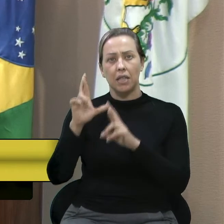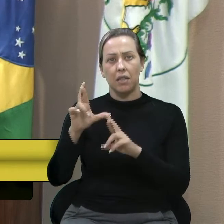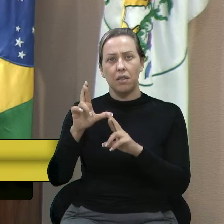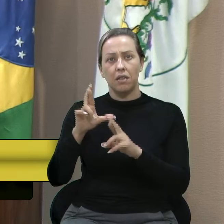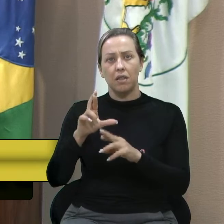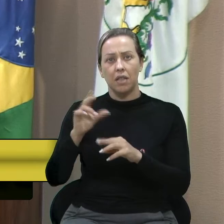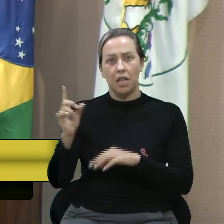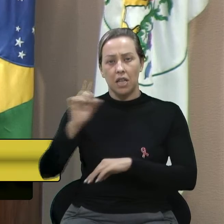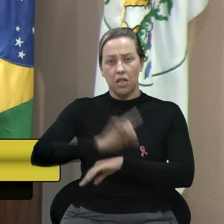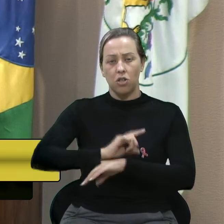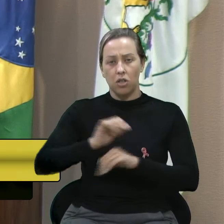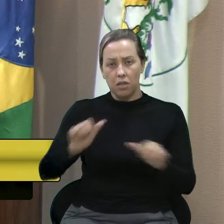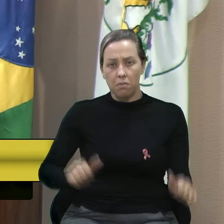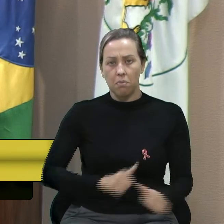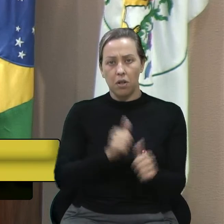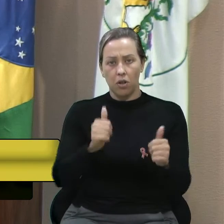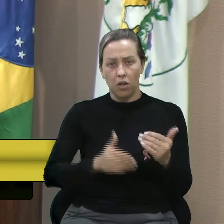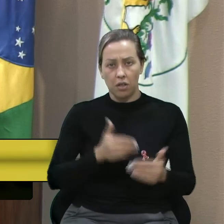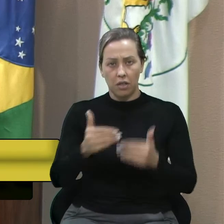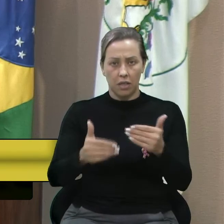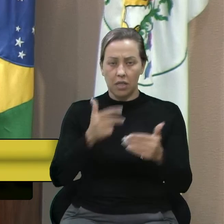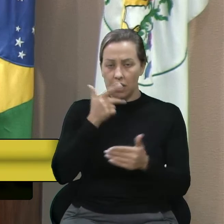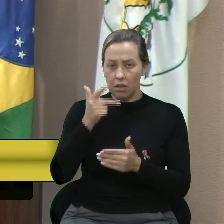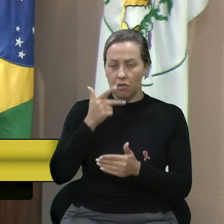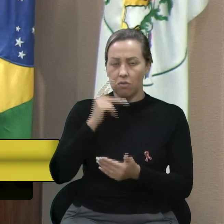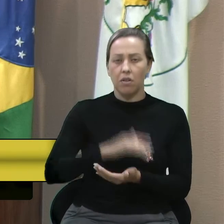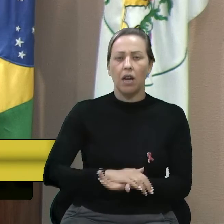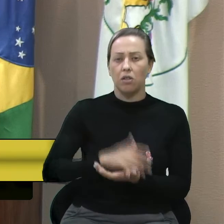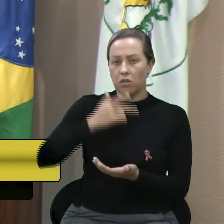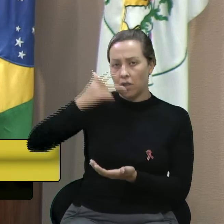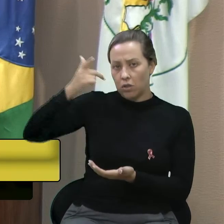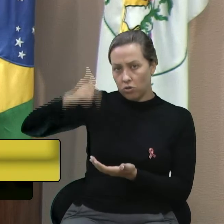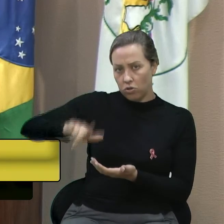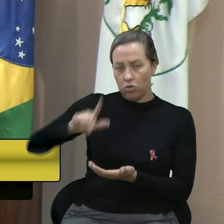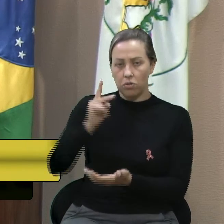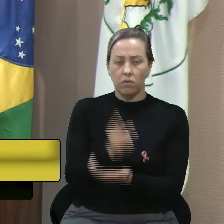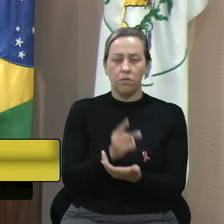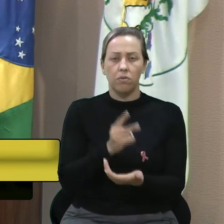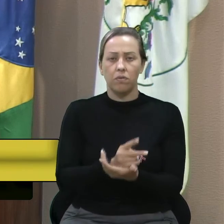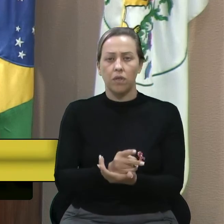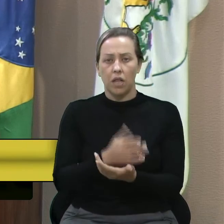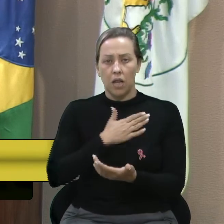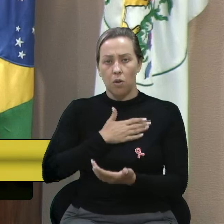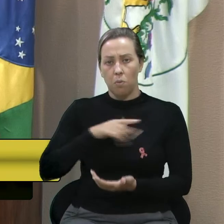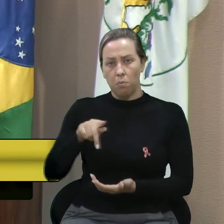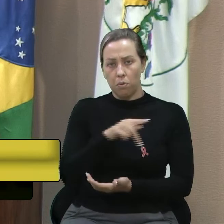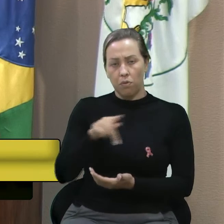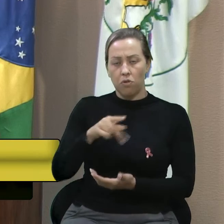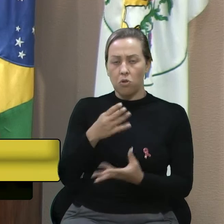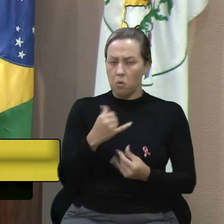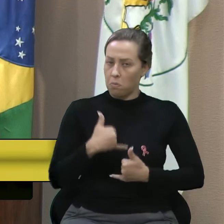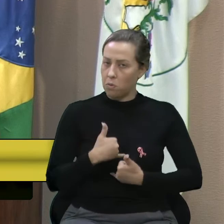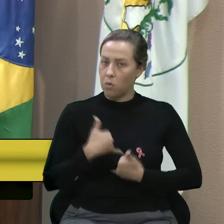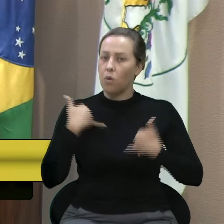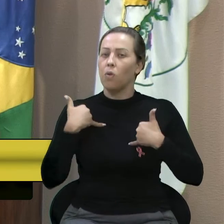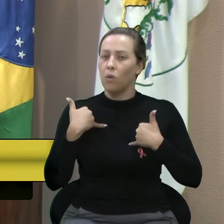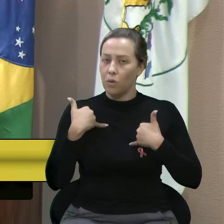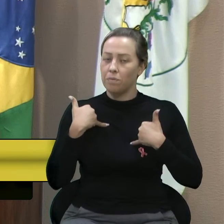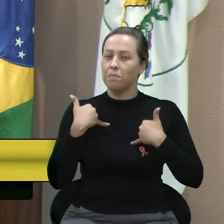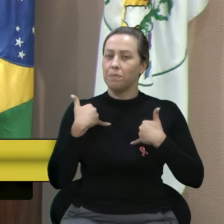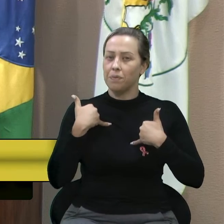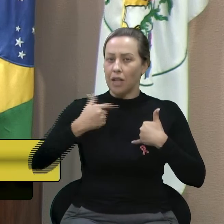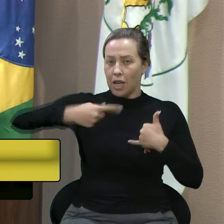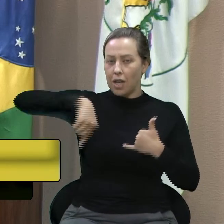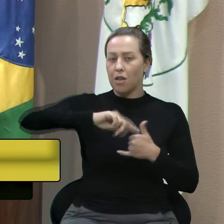em dias melhores. E eu digo e reafirmo sempre que sou professor com muito orgulho, né? E que